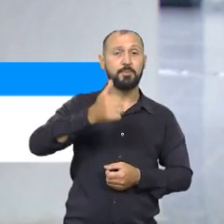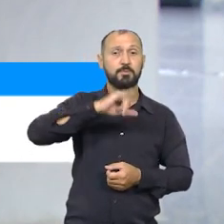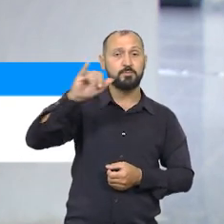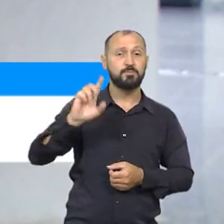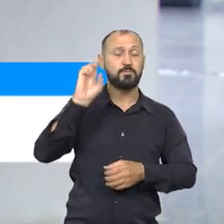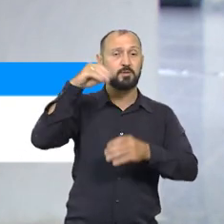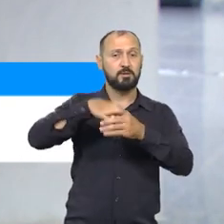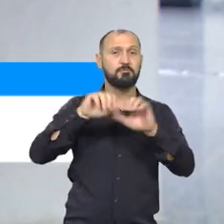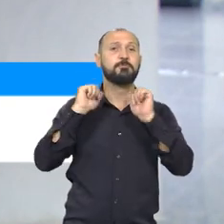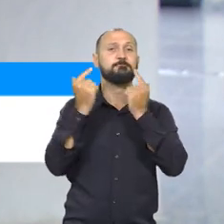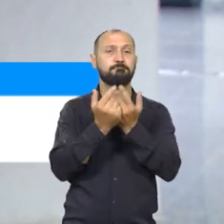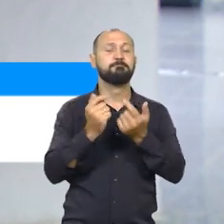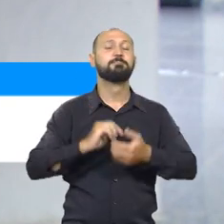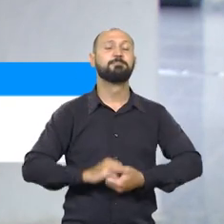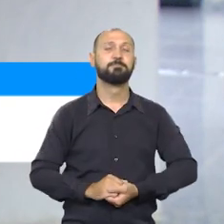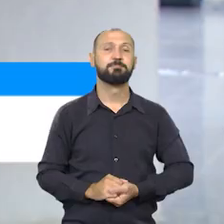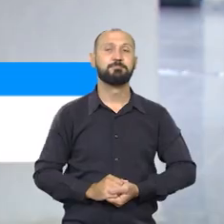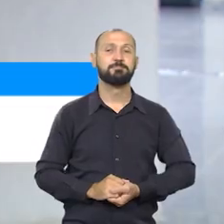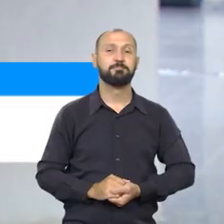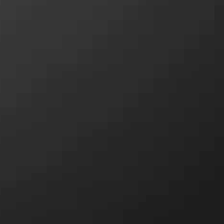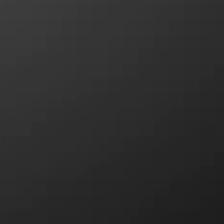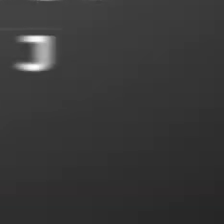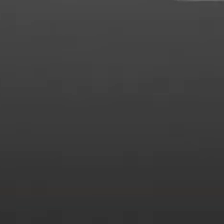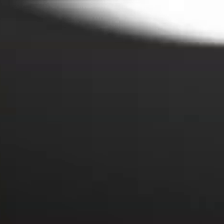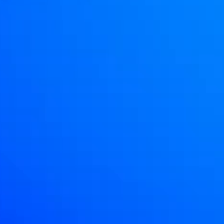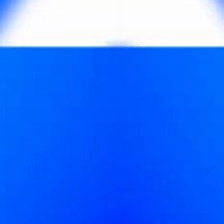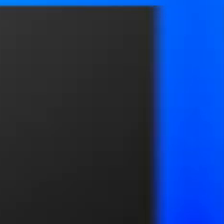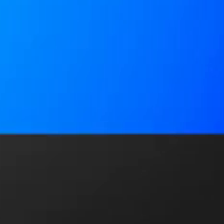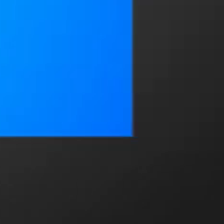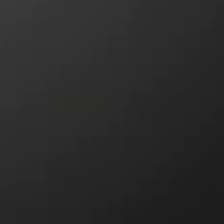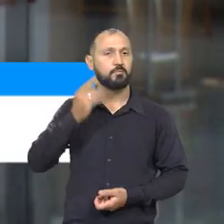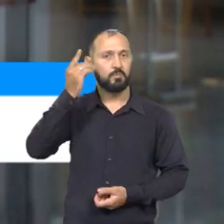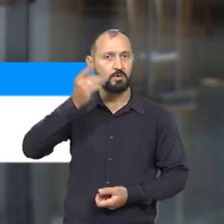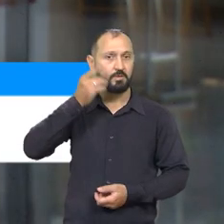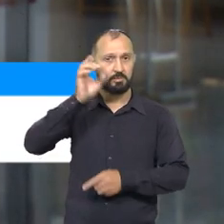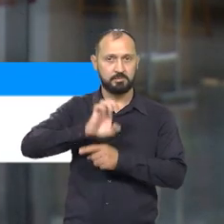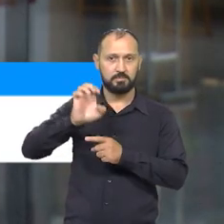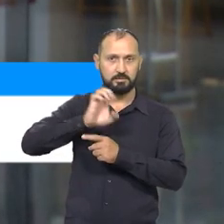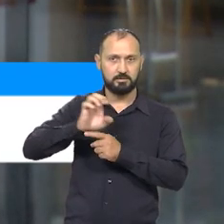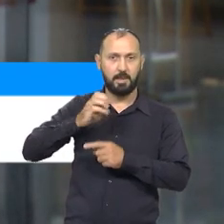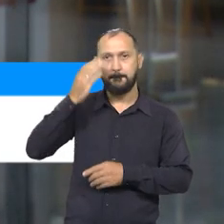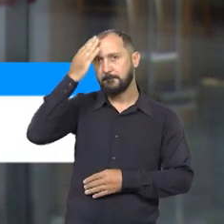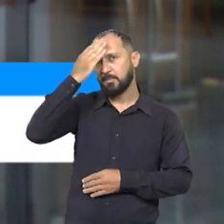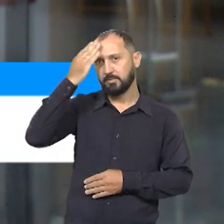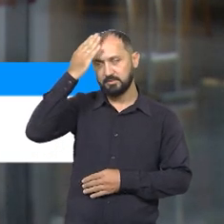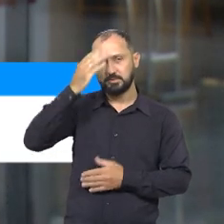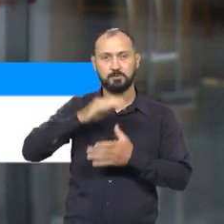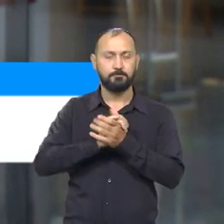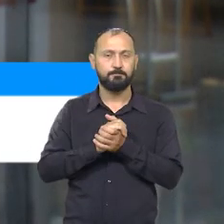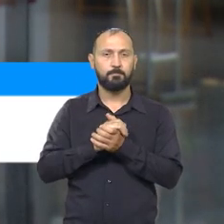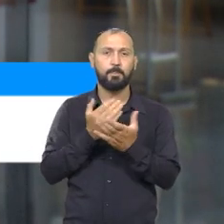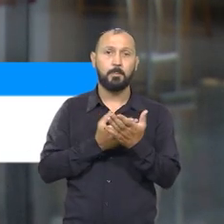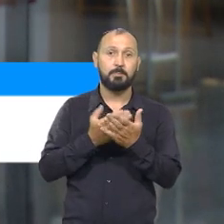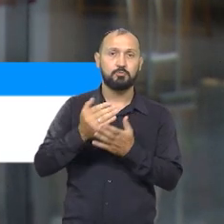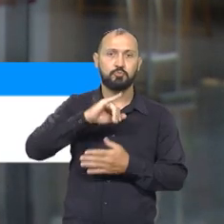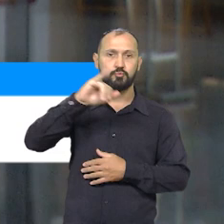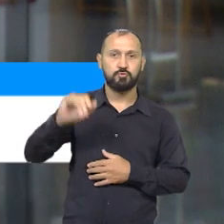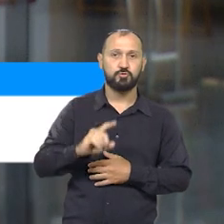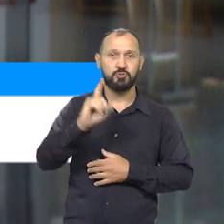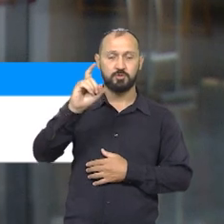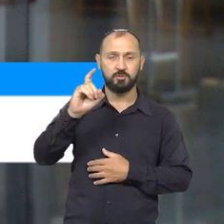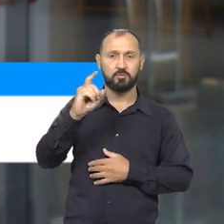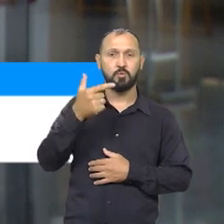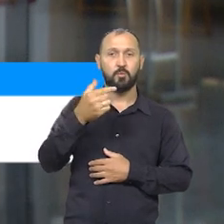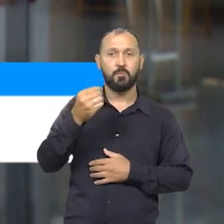no dia primeiro de Janeiro na Assembleia Legislativa o deputado estadual Barbosa que a partir de Janeiro